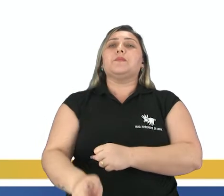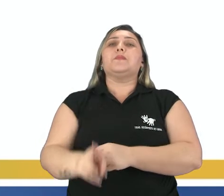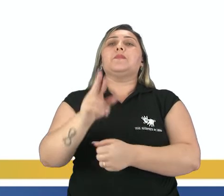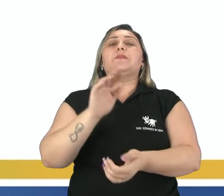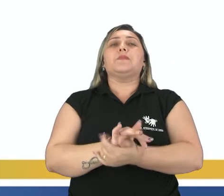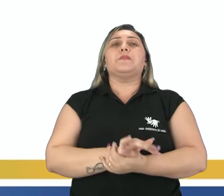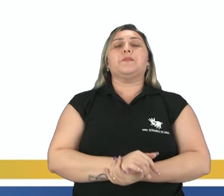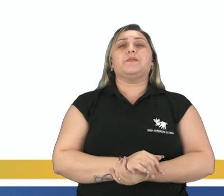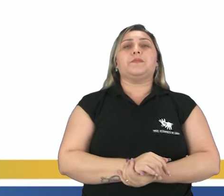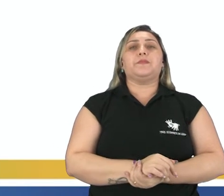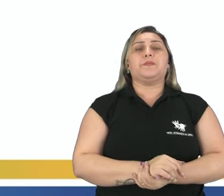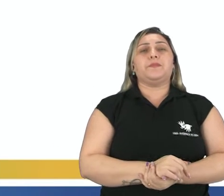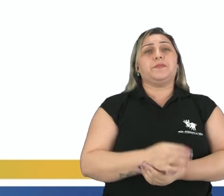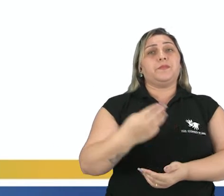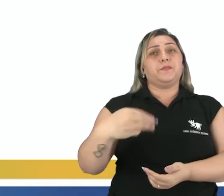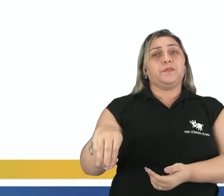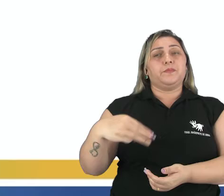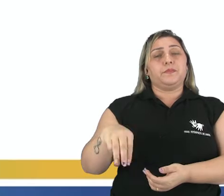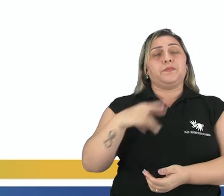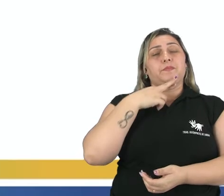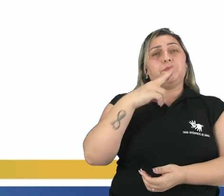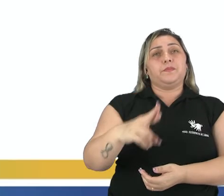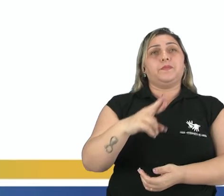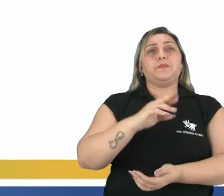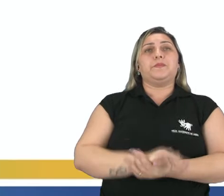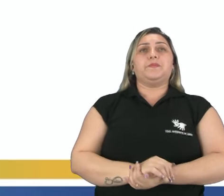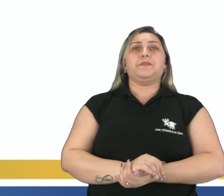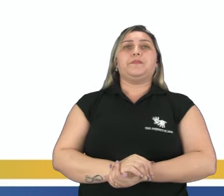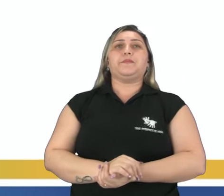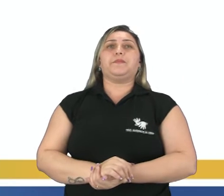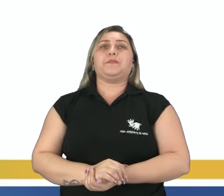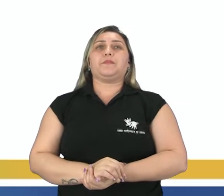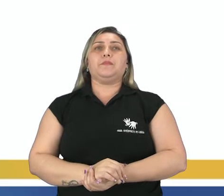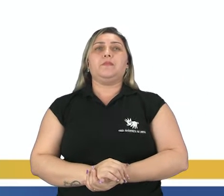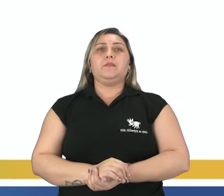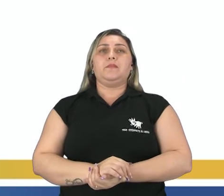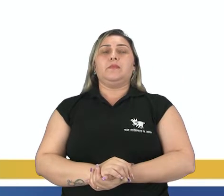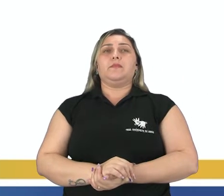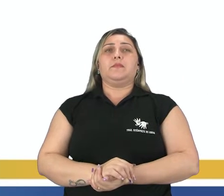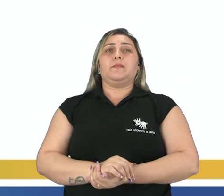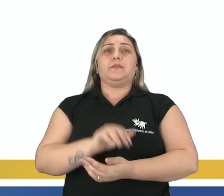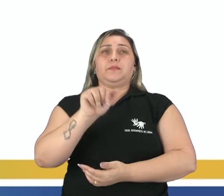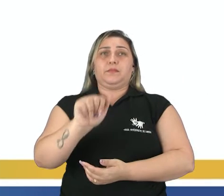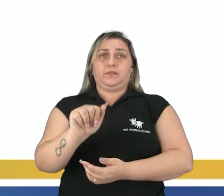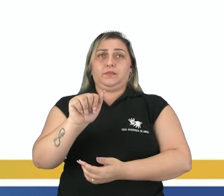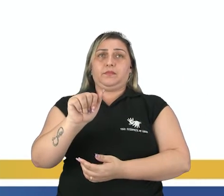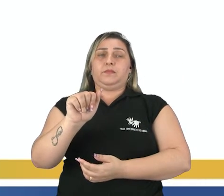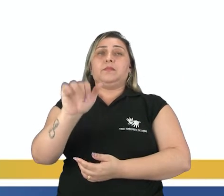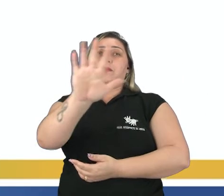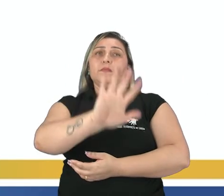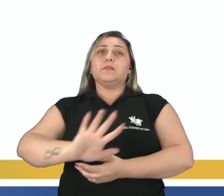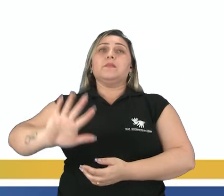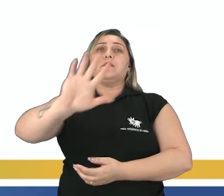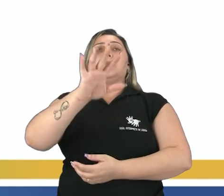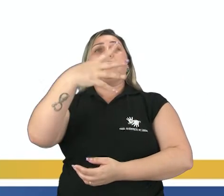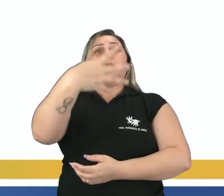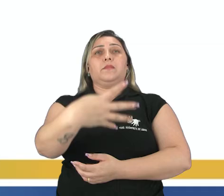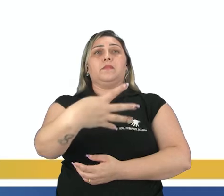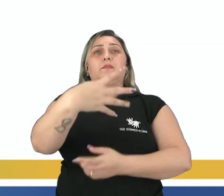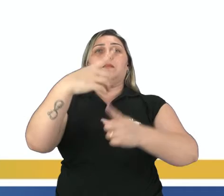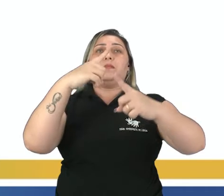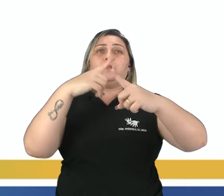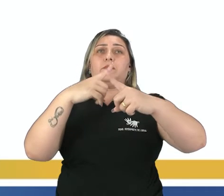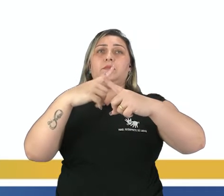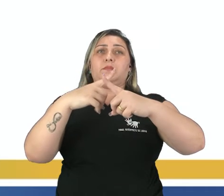uma expressão matemática para resolver. Então vai ficar da seguinte maneira: a área total da esfera é igual